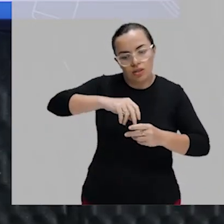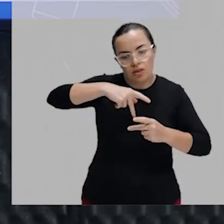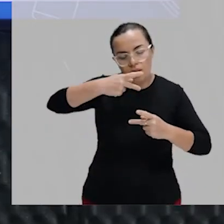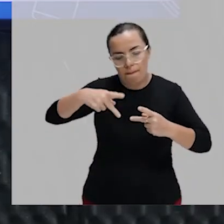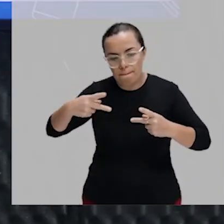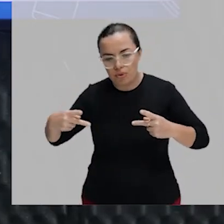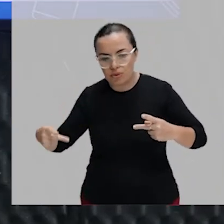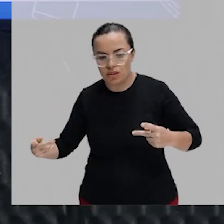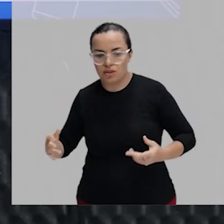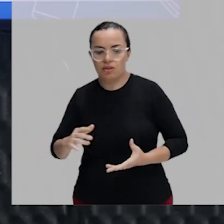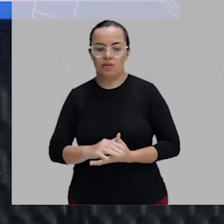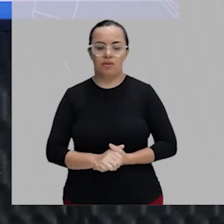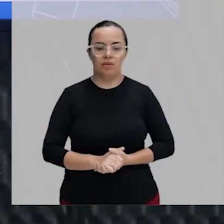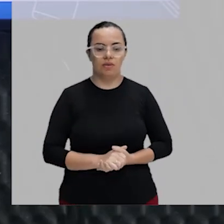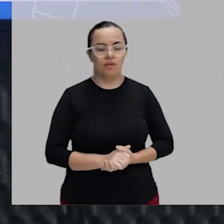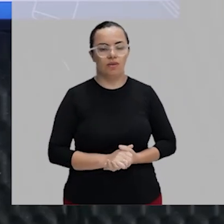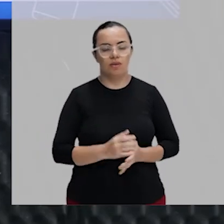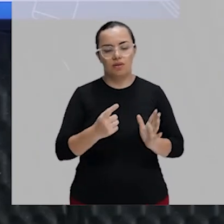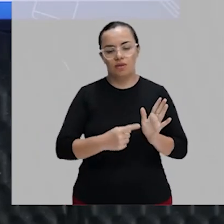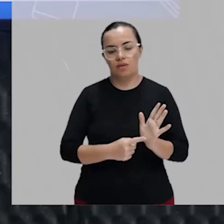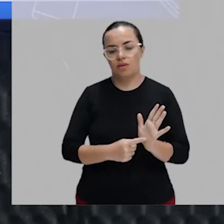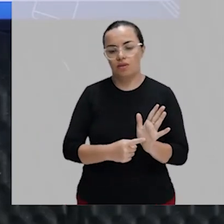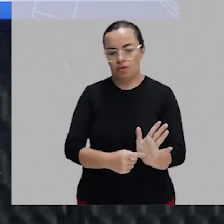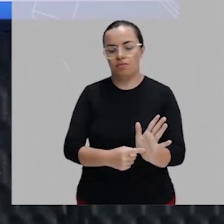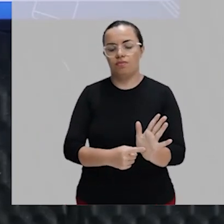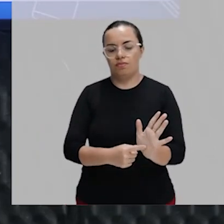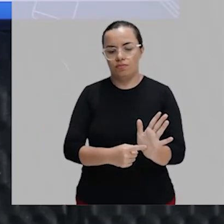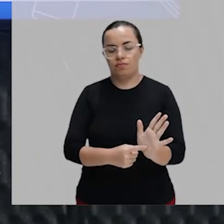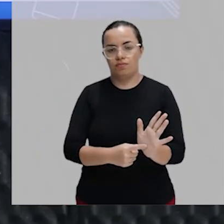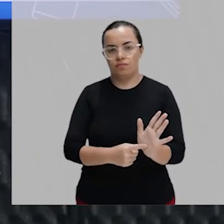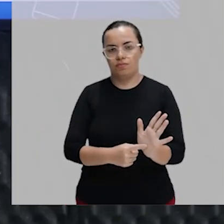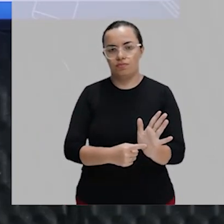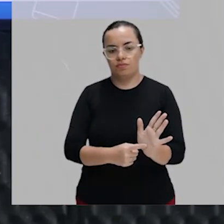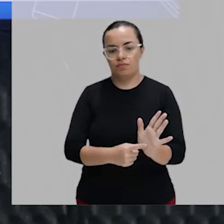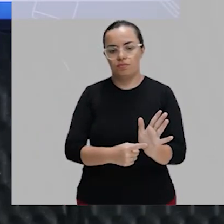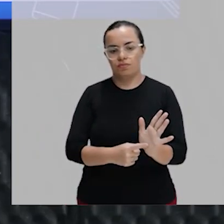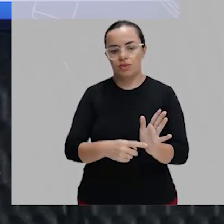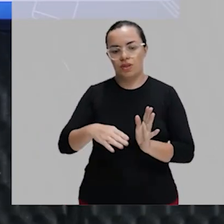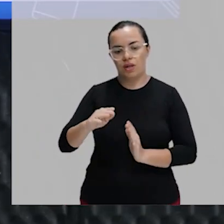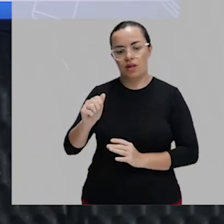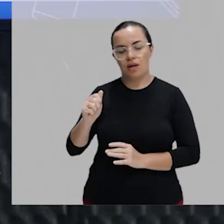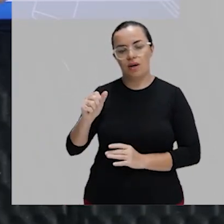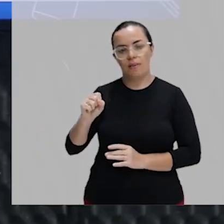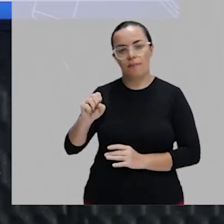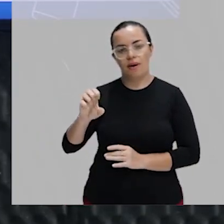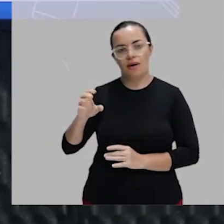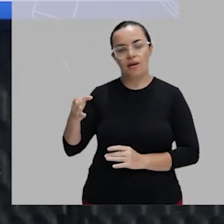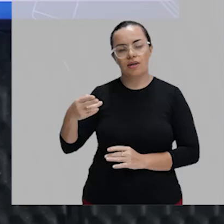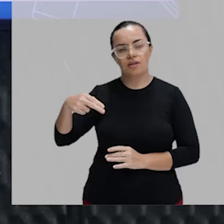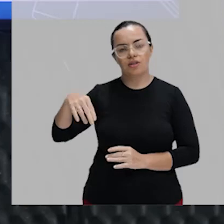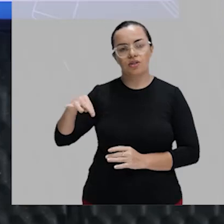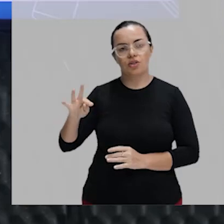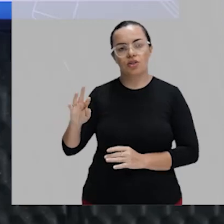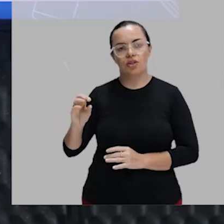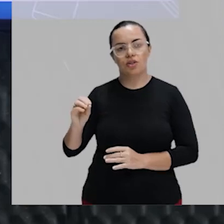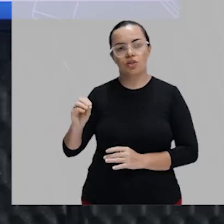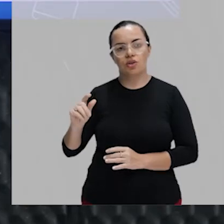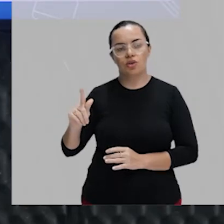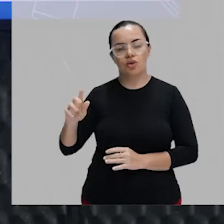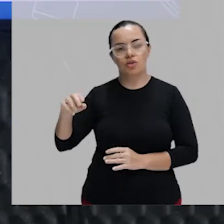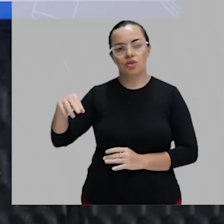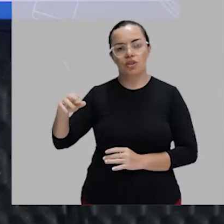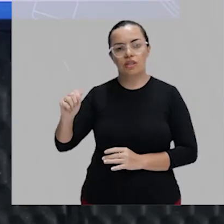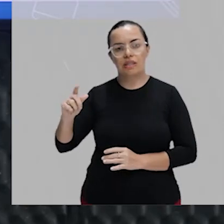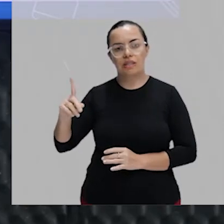minhas sequências de bases nitrogenadas e apresenta aqui, ó, que tem o promotor e o finalizador. O que é o promotor?